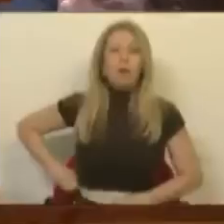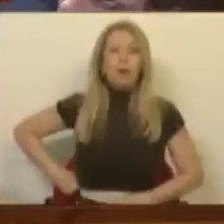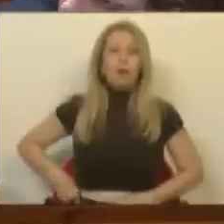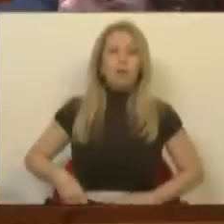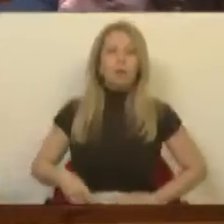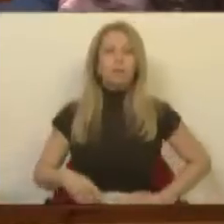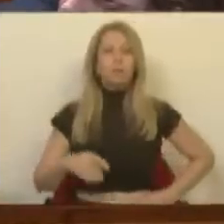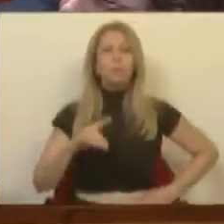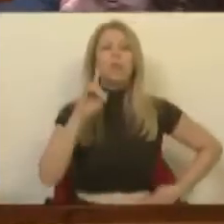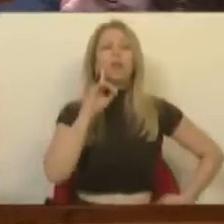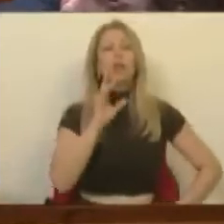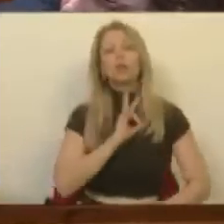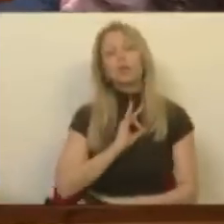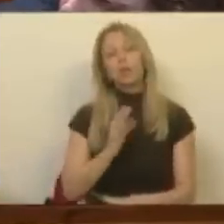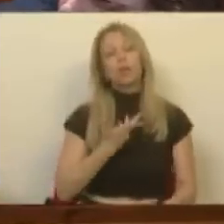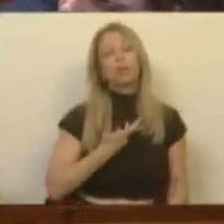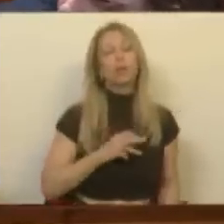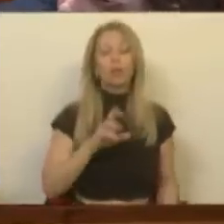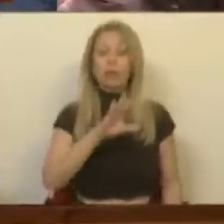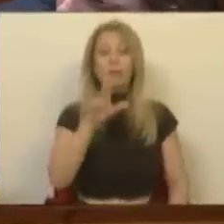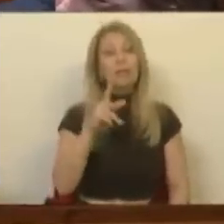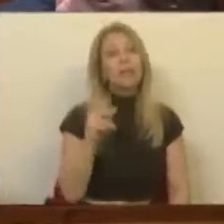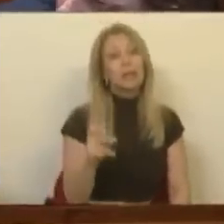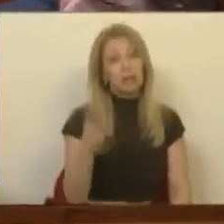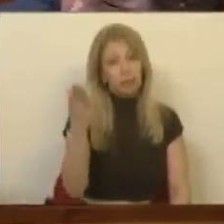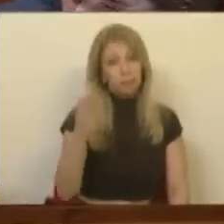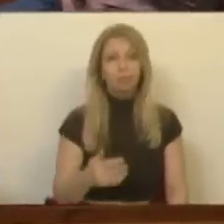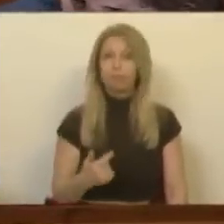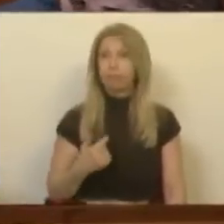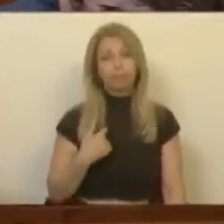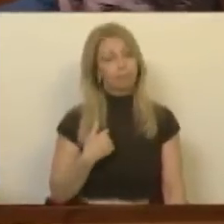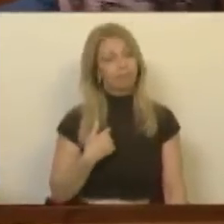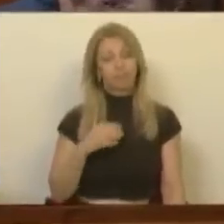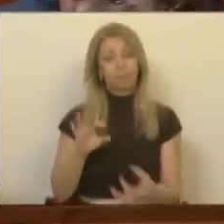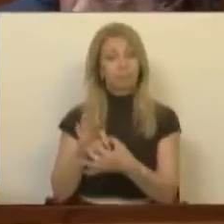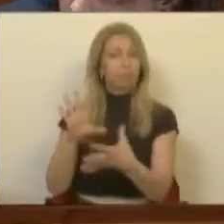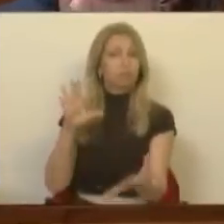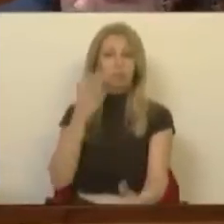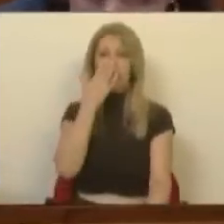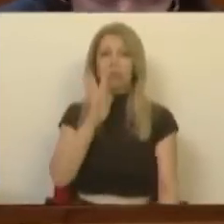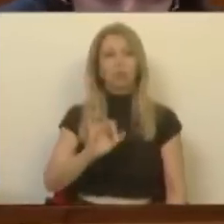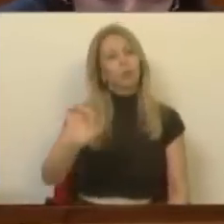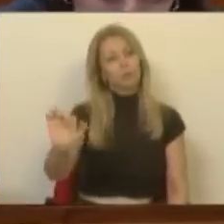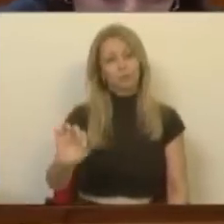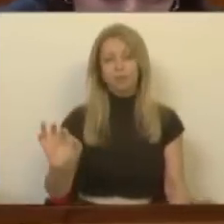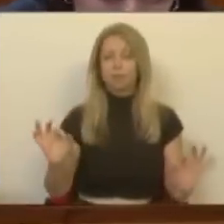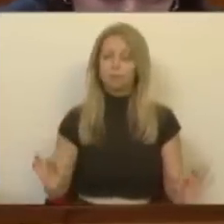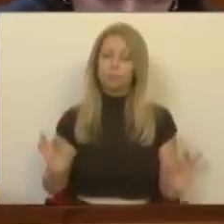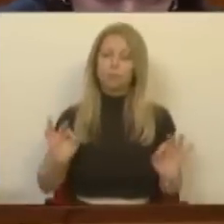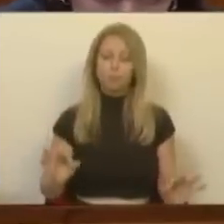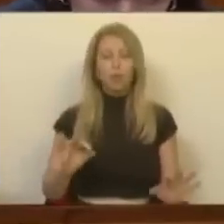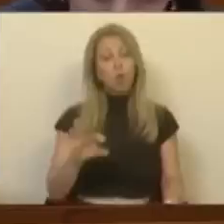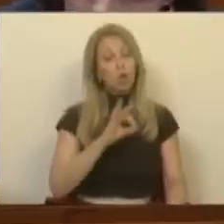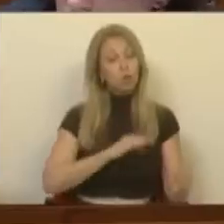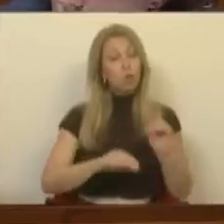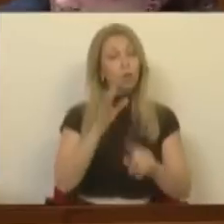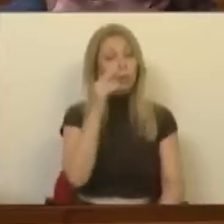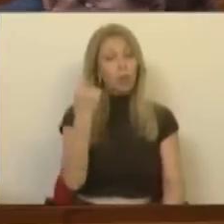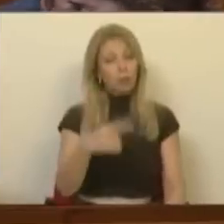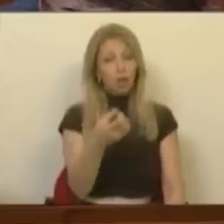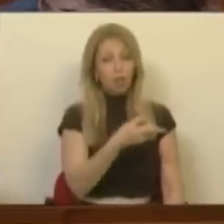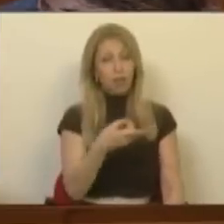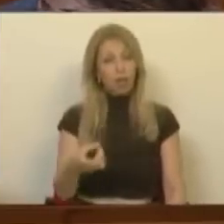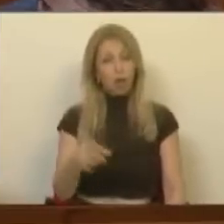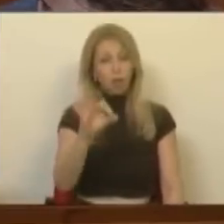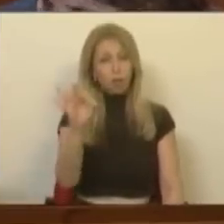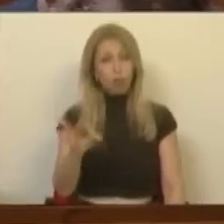quanto à senhora Doutora Rita Marques não não vejo naquela atitude e o senhor Deputado tem 99%. eu tenho